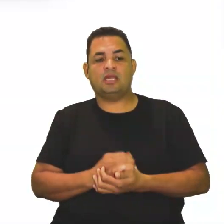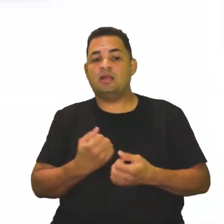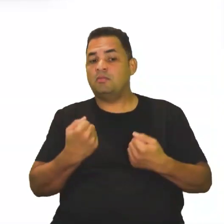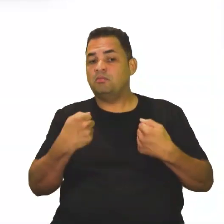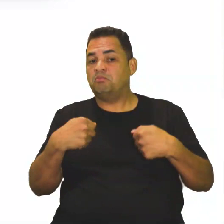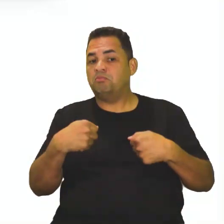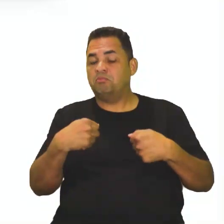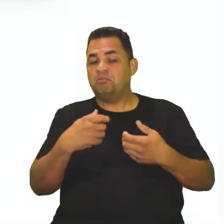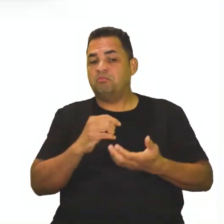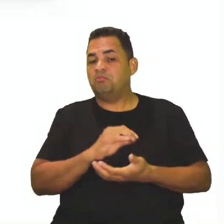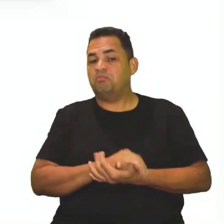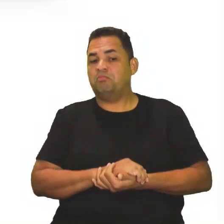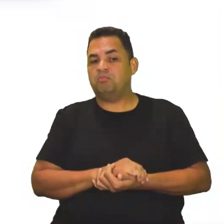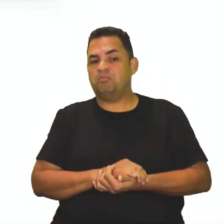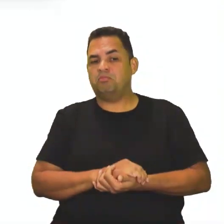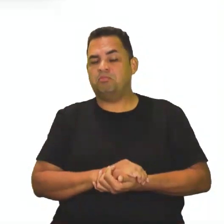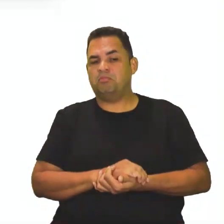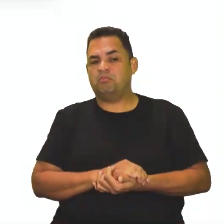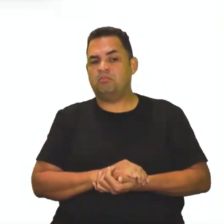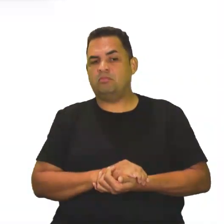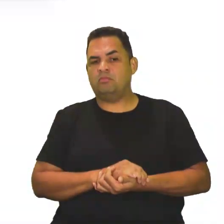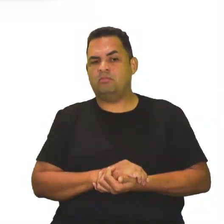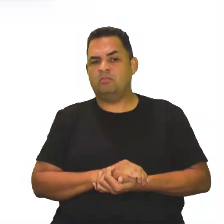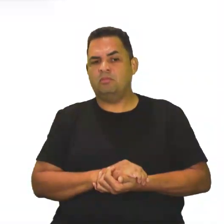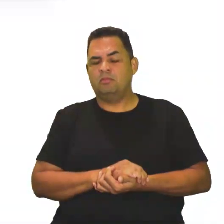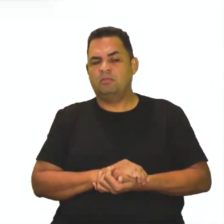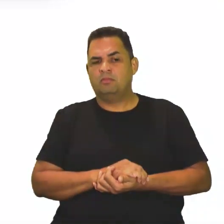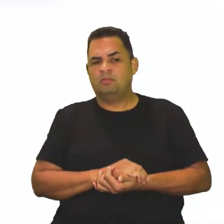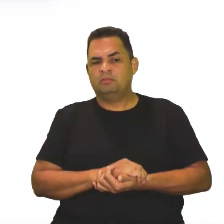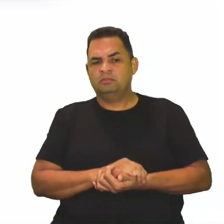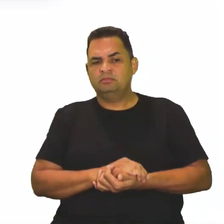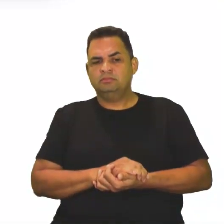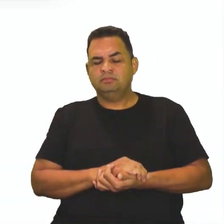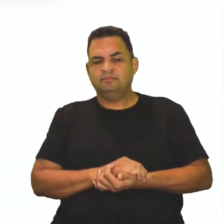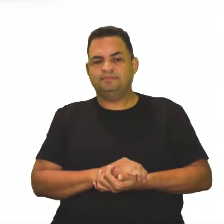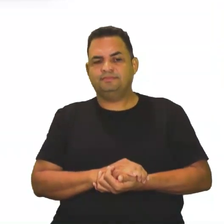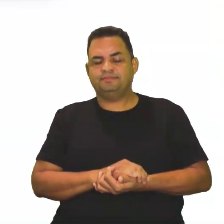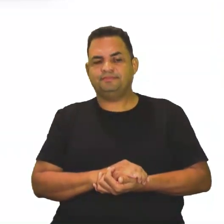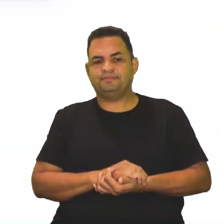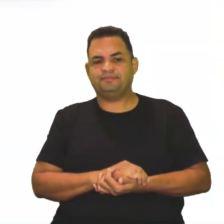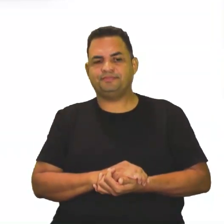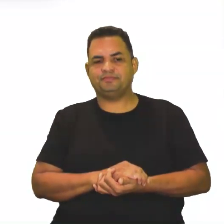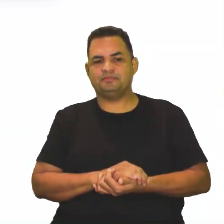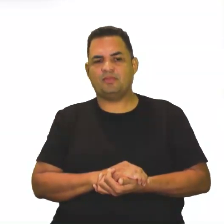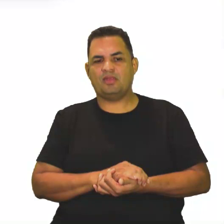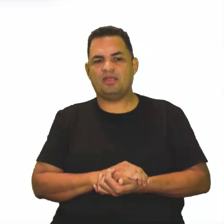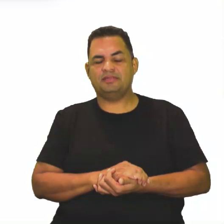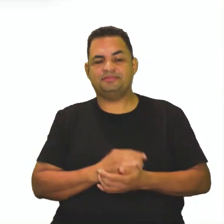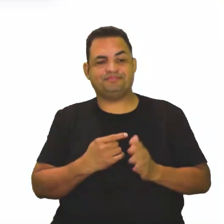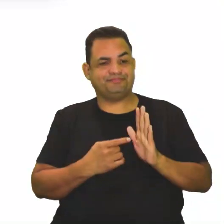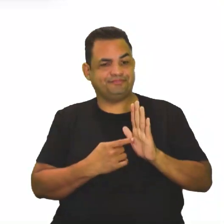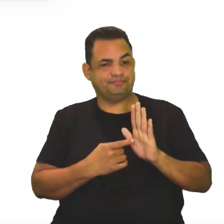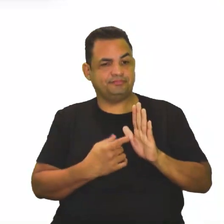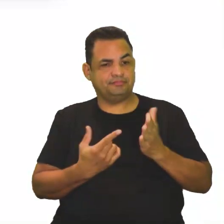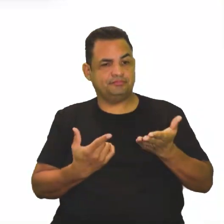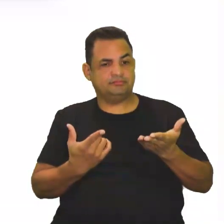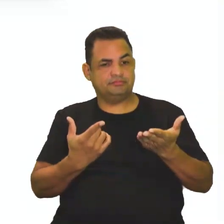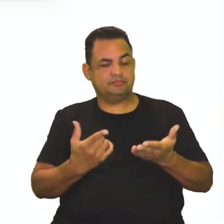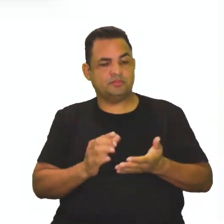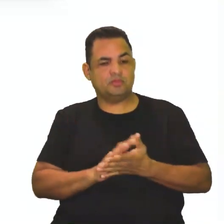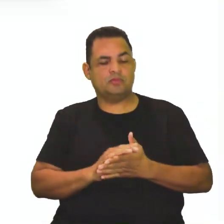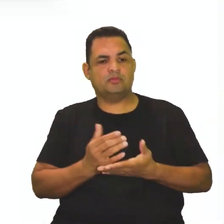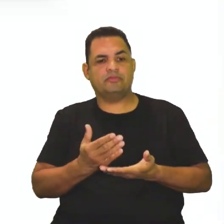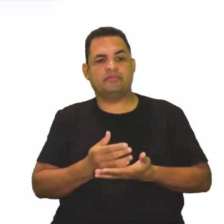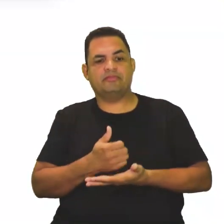olha só, esse carinha tá aqui, a gente passa ele para o outro lado. Deixa eu mostrar para vocês como é que vai